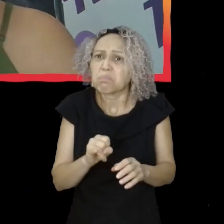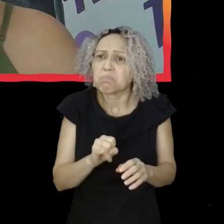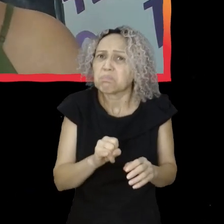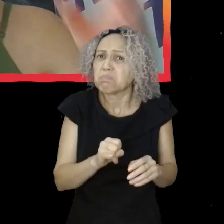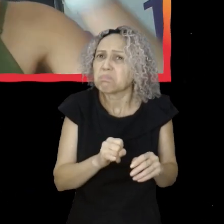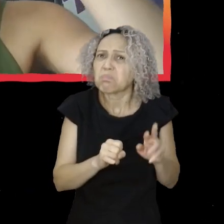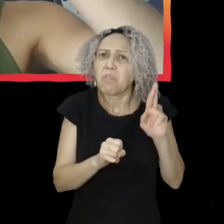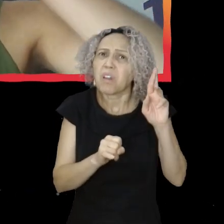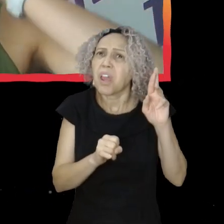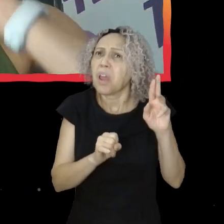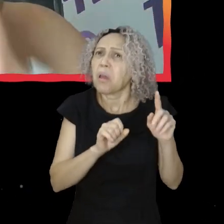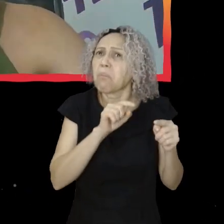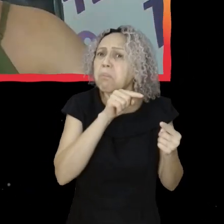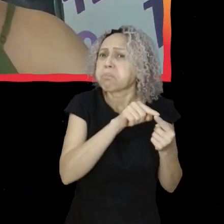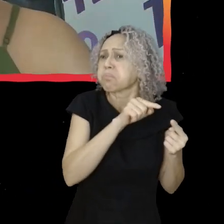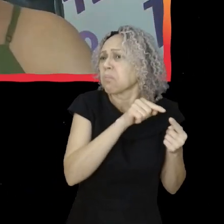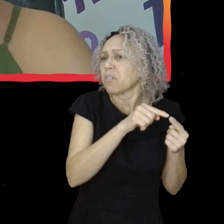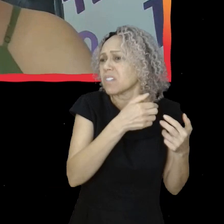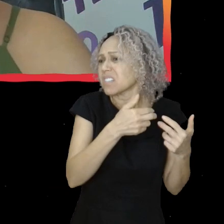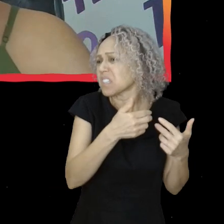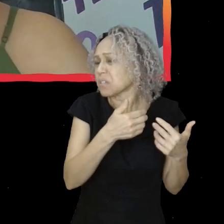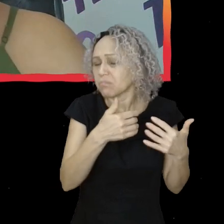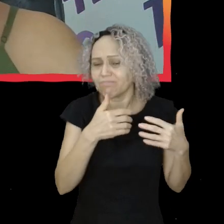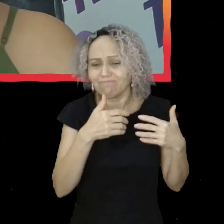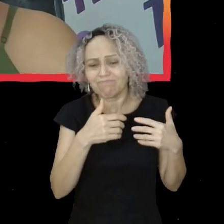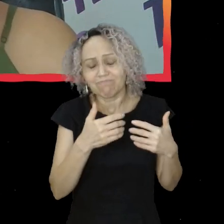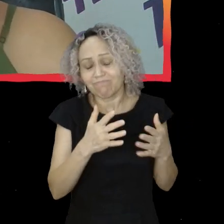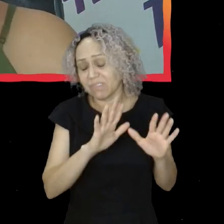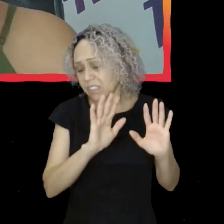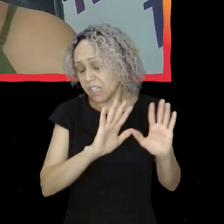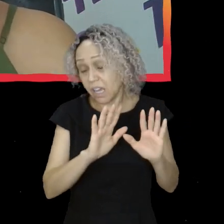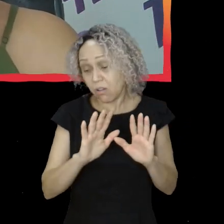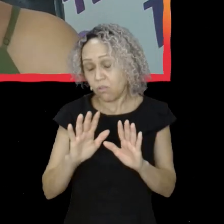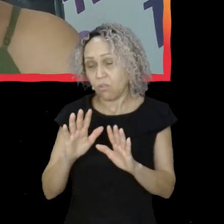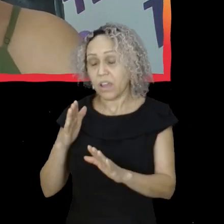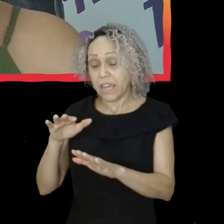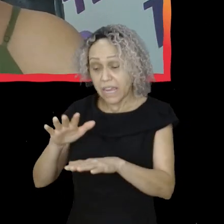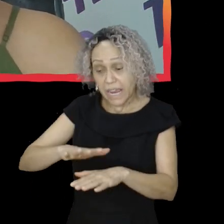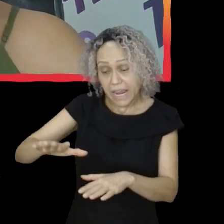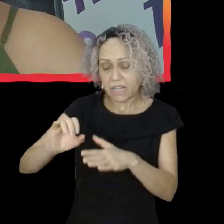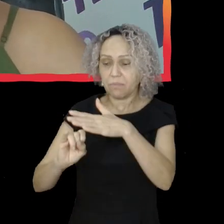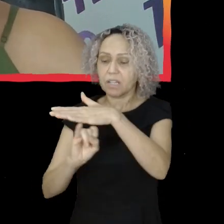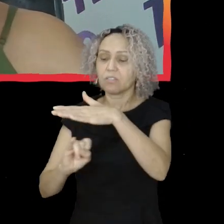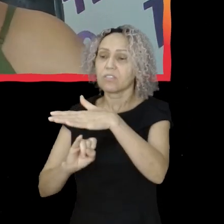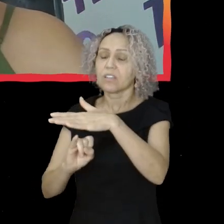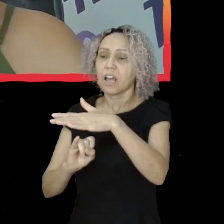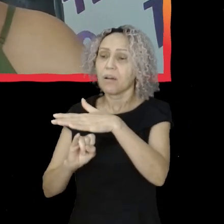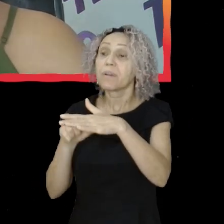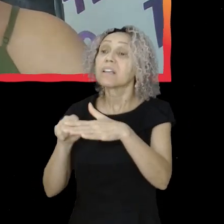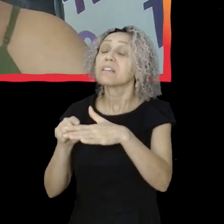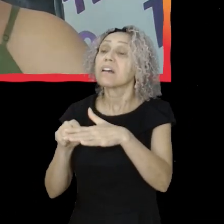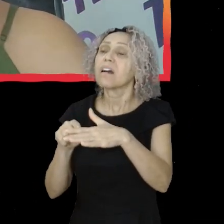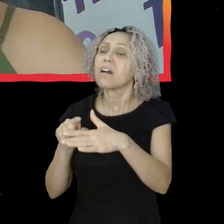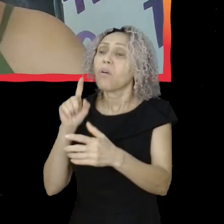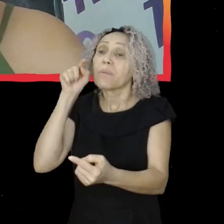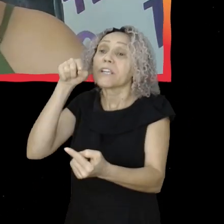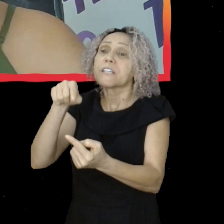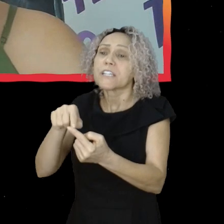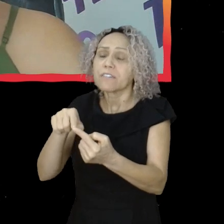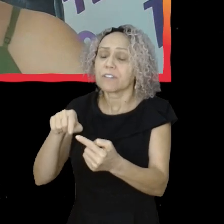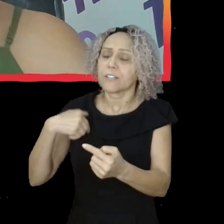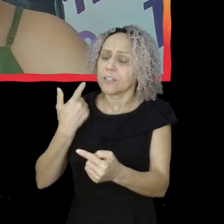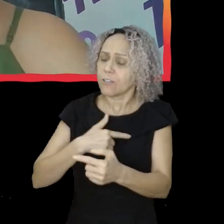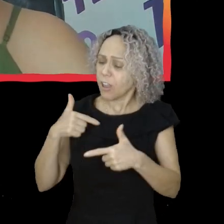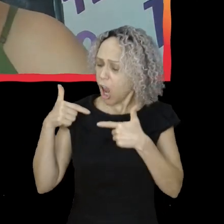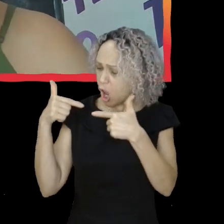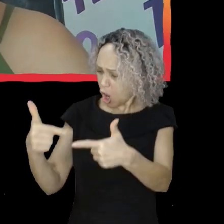enfim, estar fazendo política e a minha militância de outra forma. Esse espaço institucional só serve para ser instrumento das nossas lutas, para conquistar